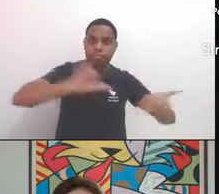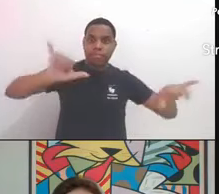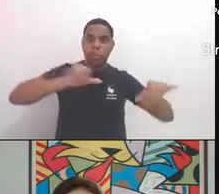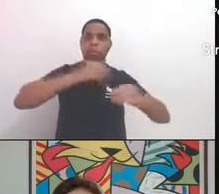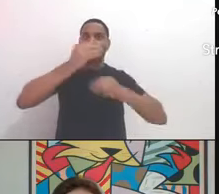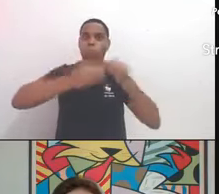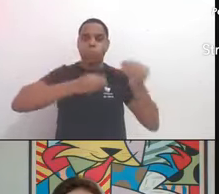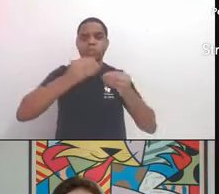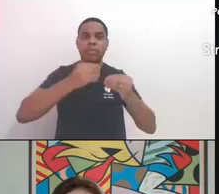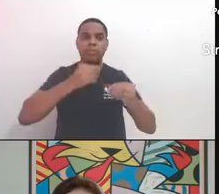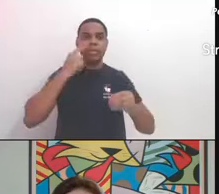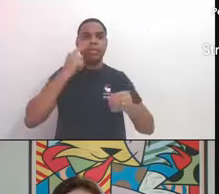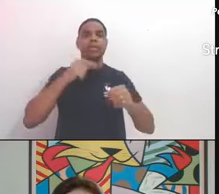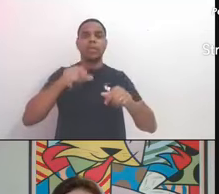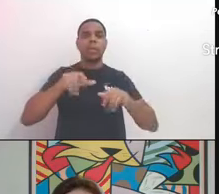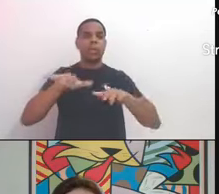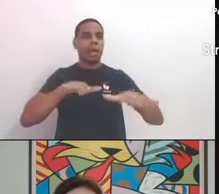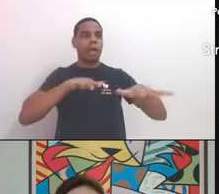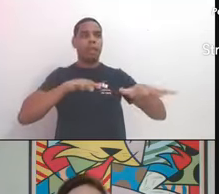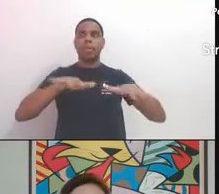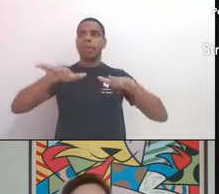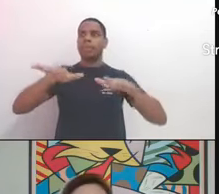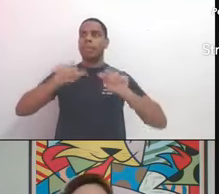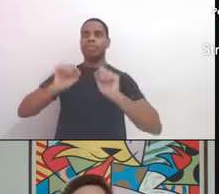realmente mobilize e